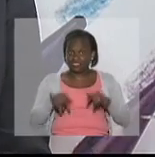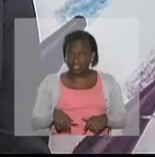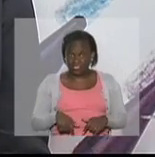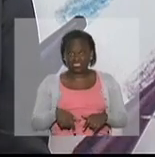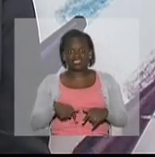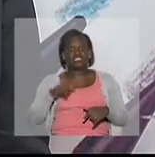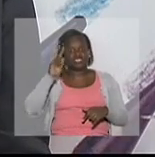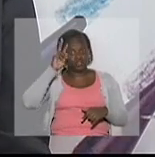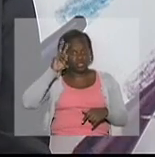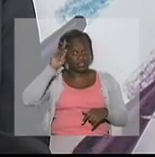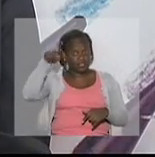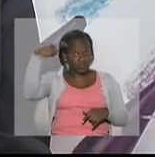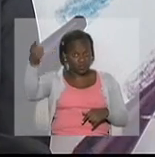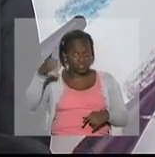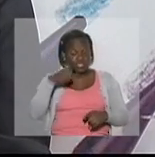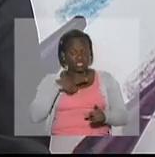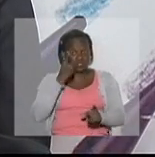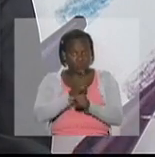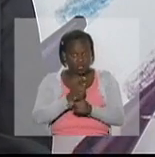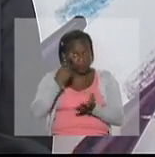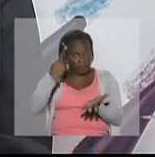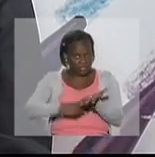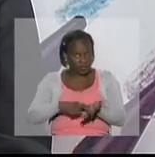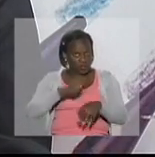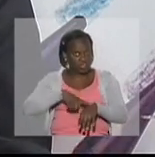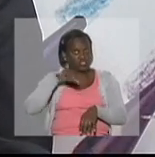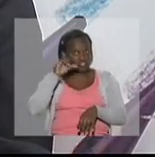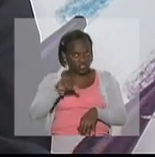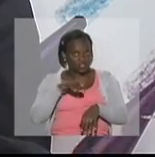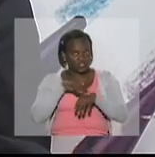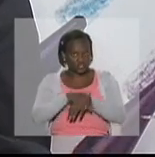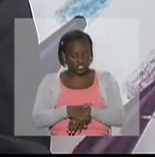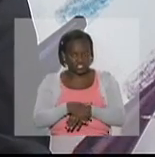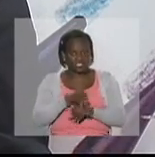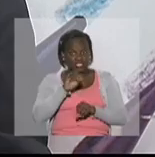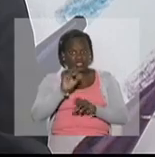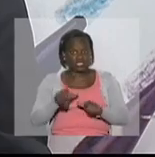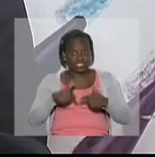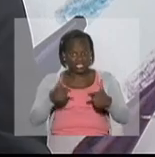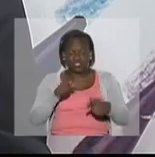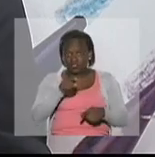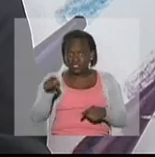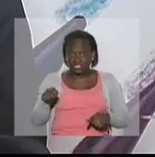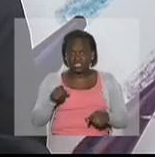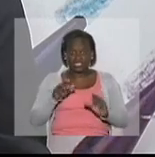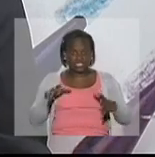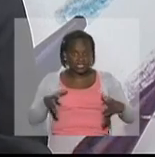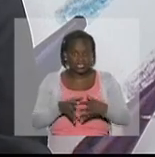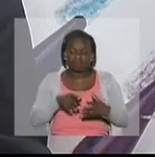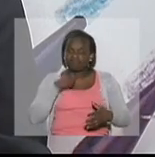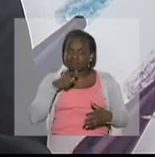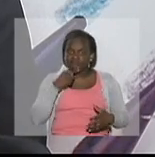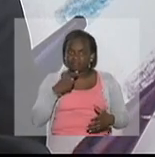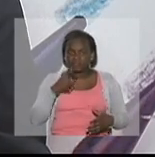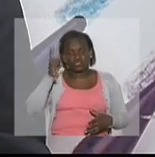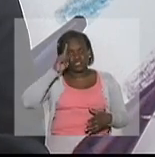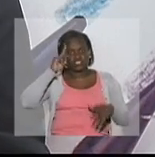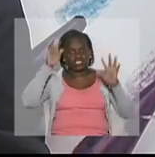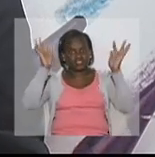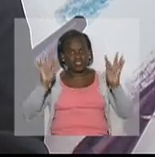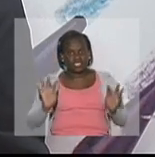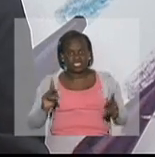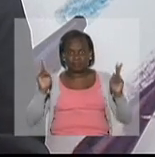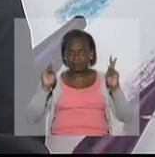nosso programa fica por aqui. Na segunda-feira que vem nós temos encontro marcado às 9h da noite. Educação, se você não se envolver, não